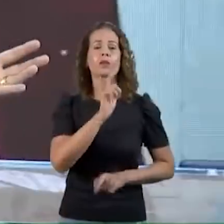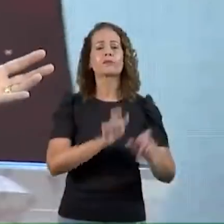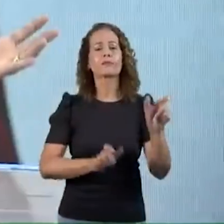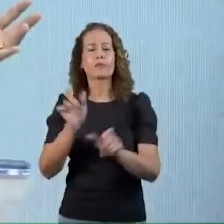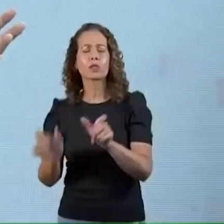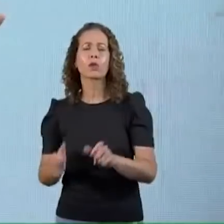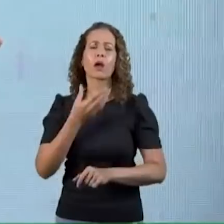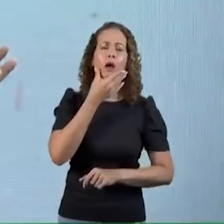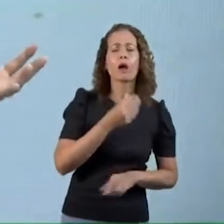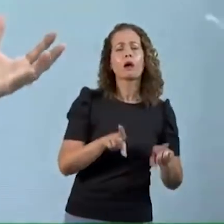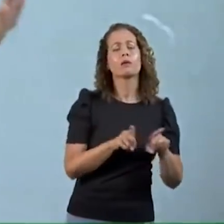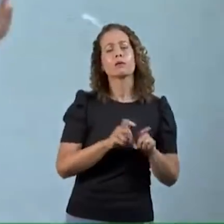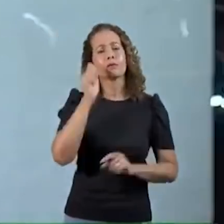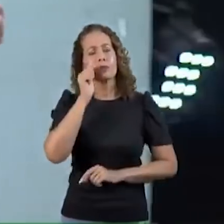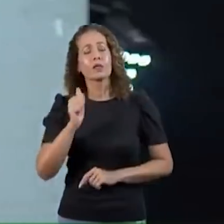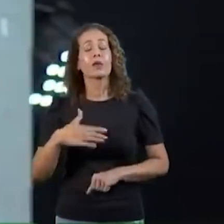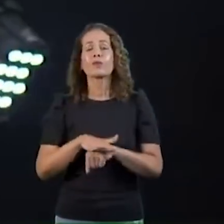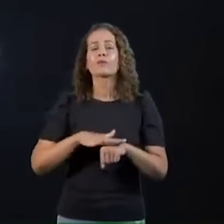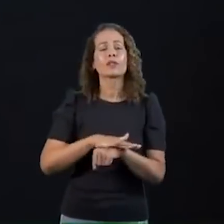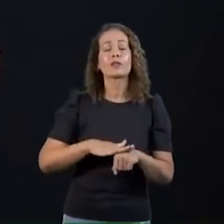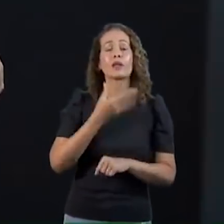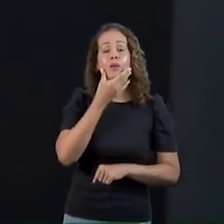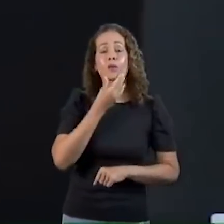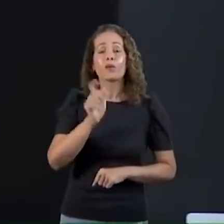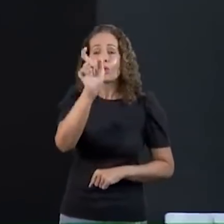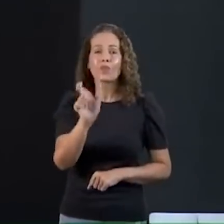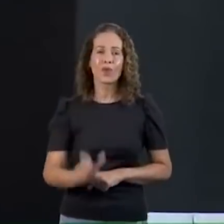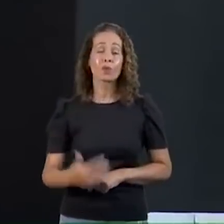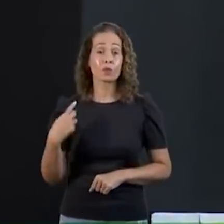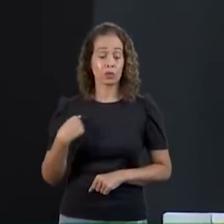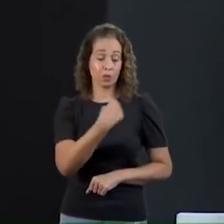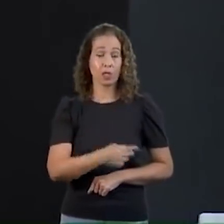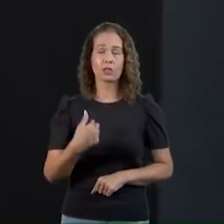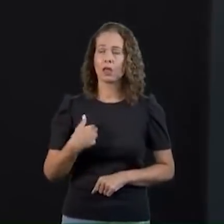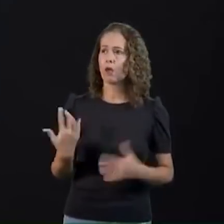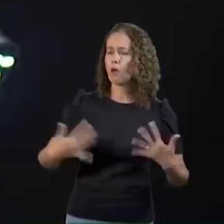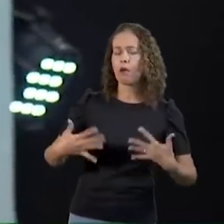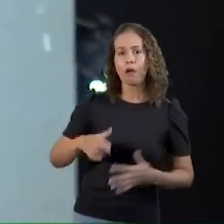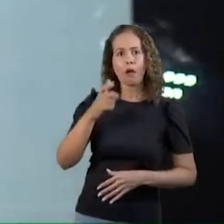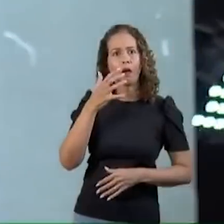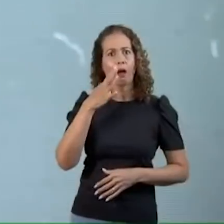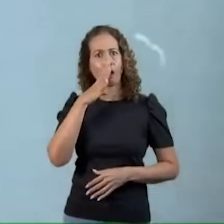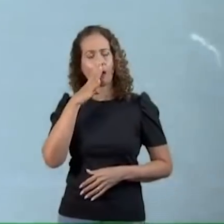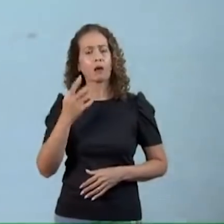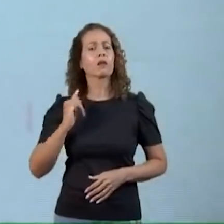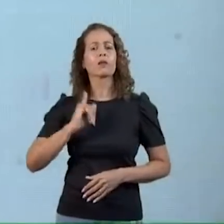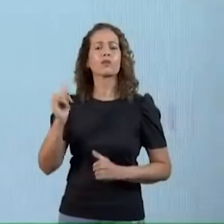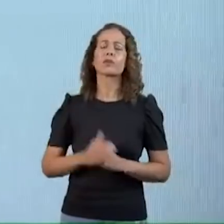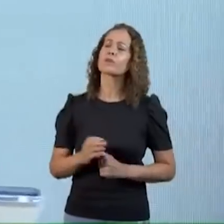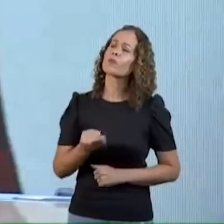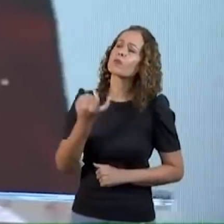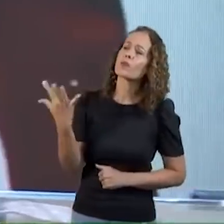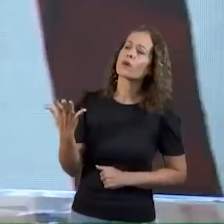mulheres. Eu conversei com um japonês que eu fiquei impressionado. Eu falei com um japonês: ô japonês, quantos livros o senhor